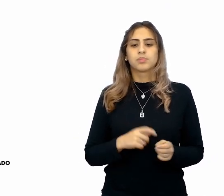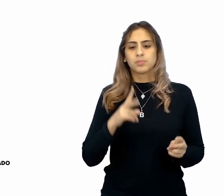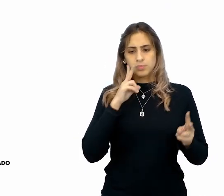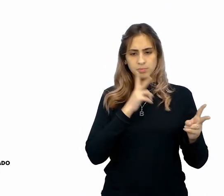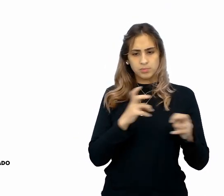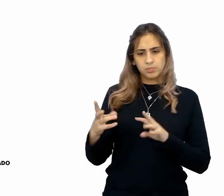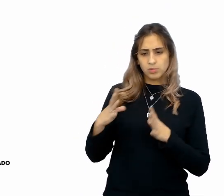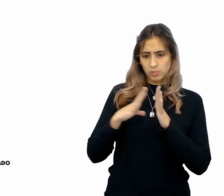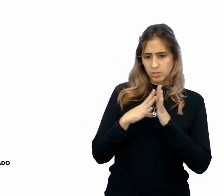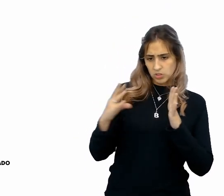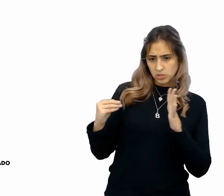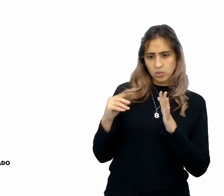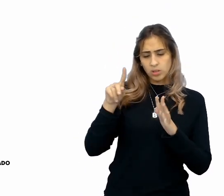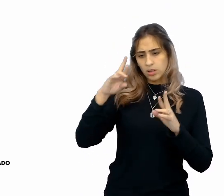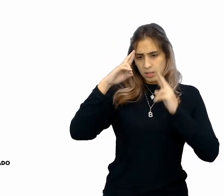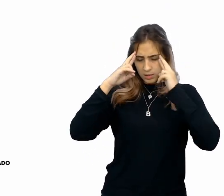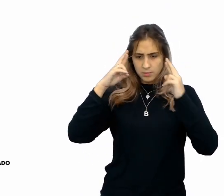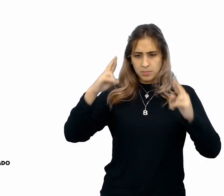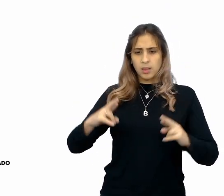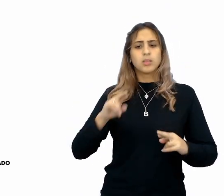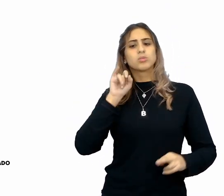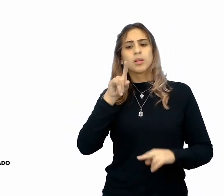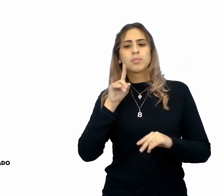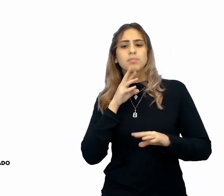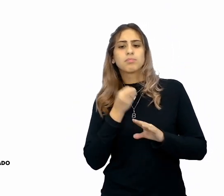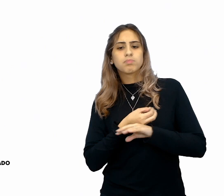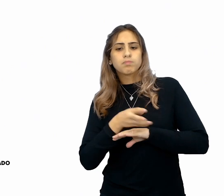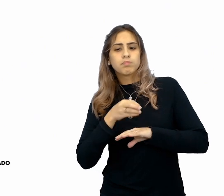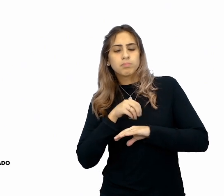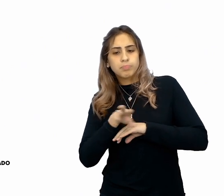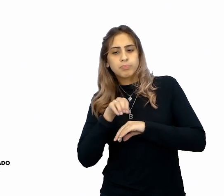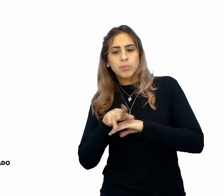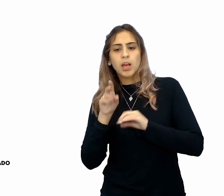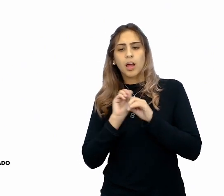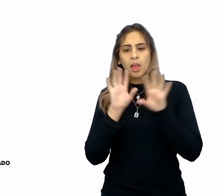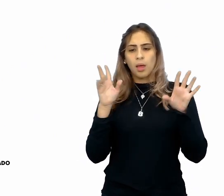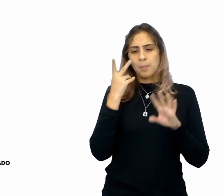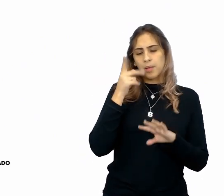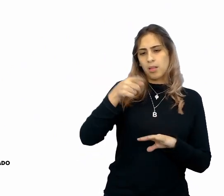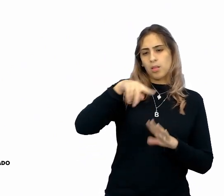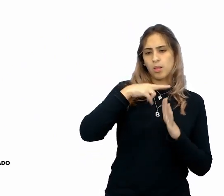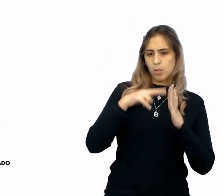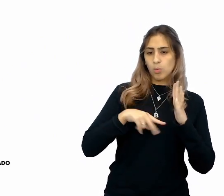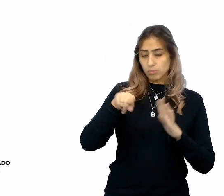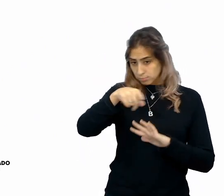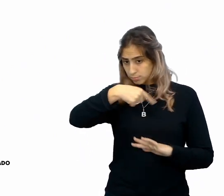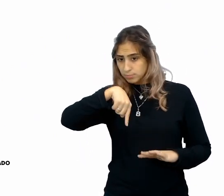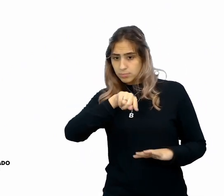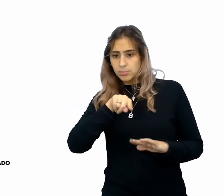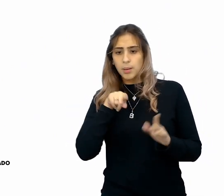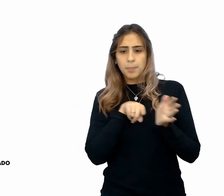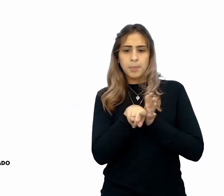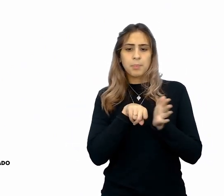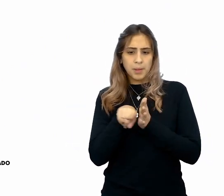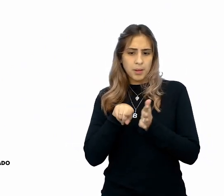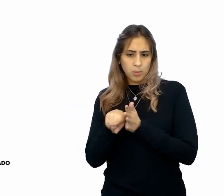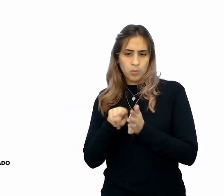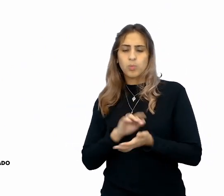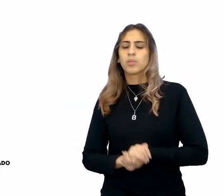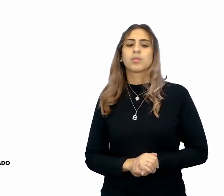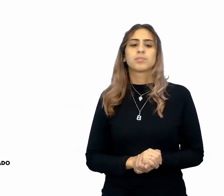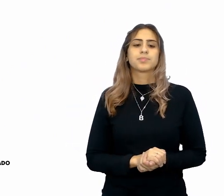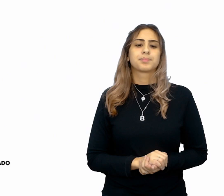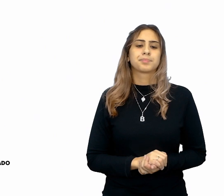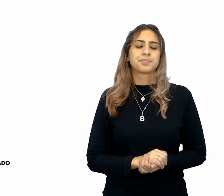do estilo foram respeitados, se a mensagem está clara para o leitor. Essas são as perguntinhas aqui